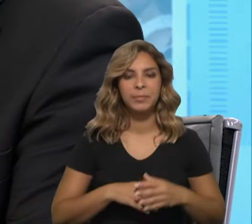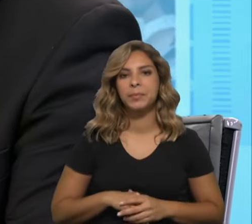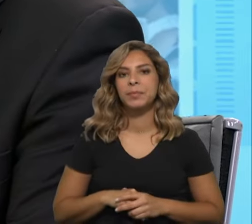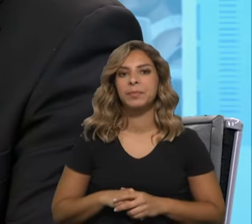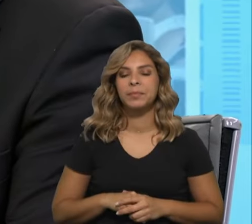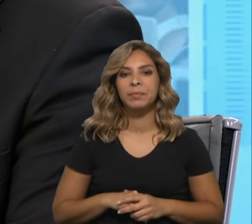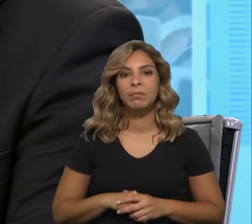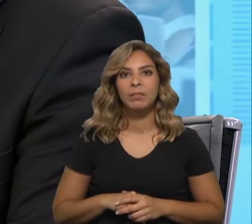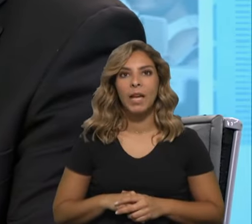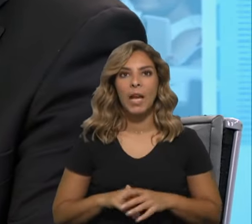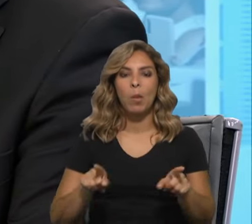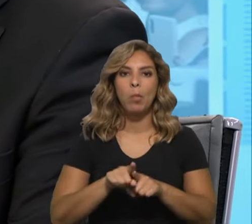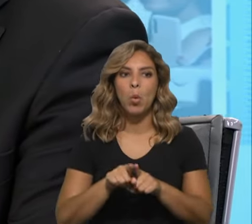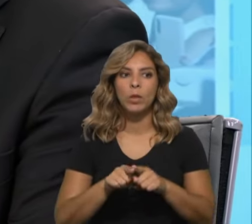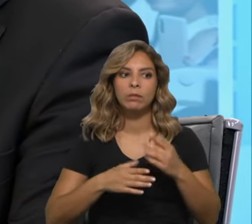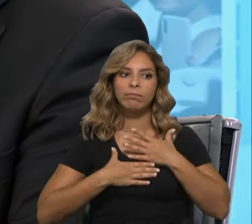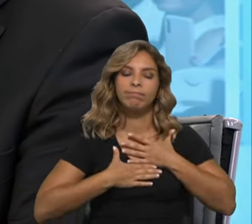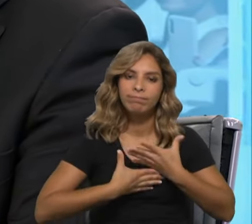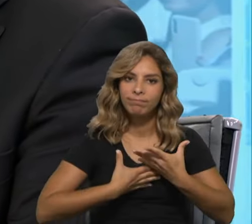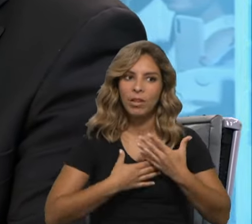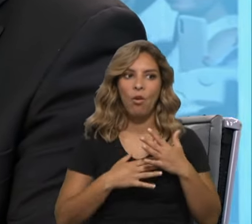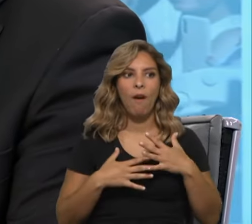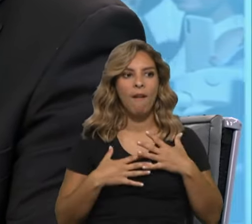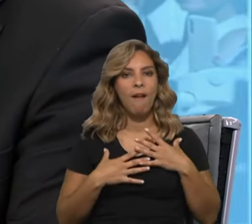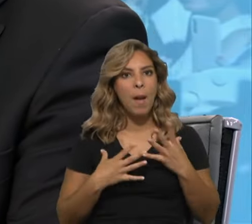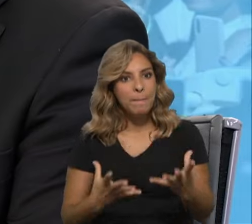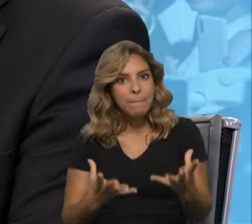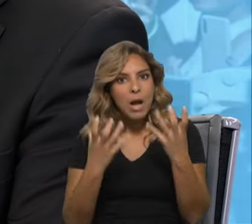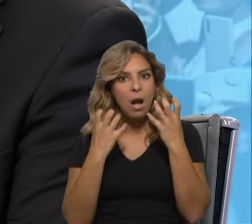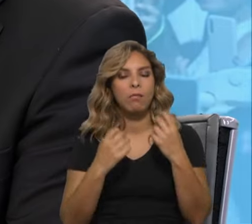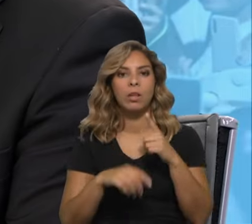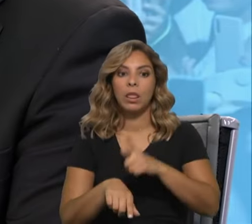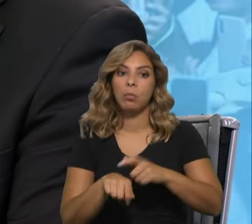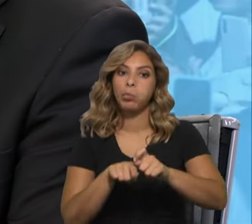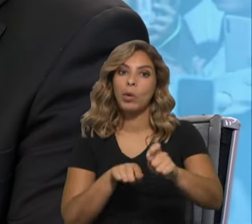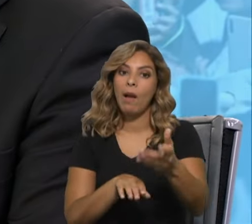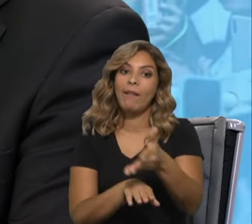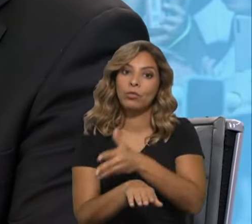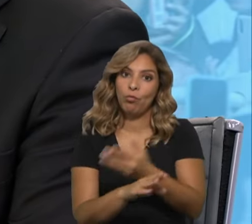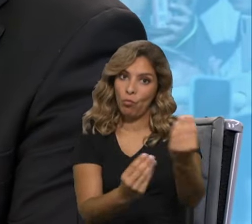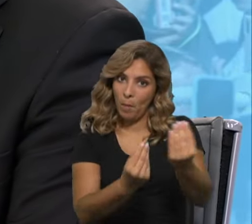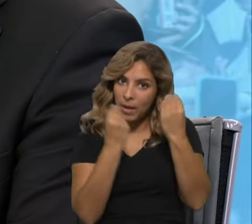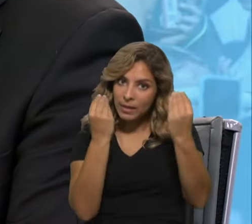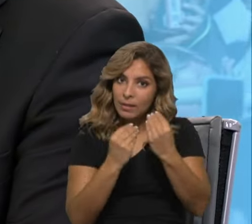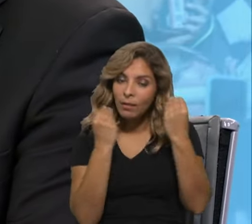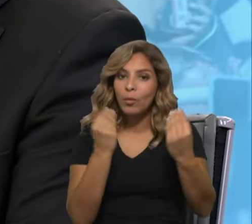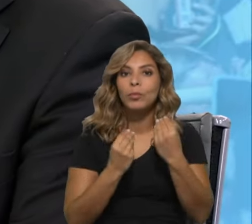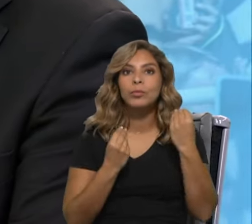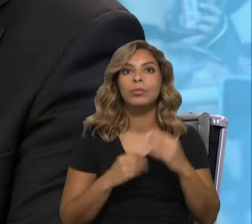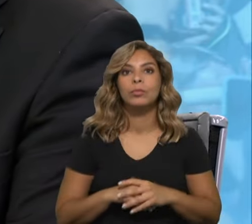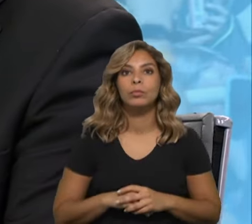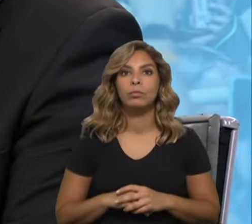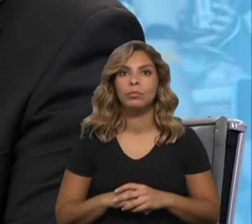é um chamamento, é uma vontade, há um período de formação que não é